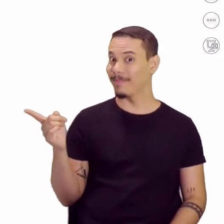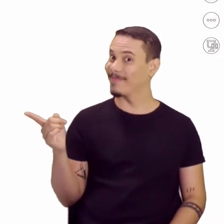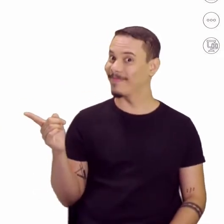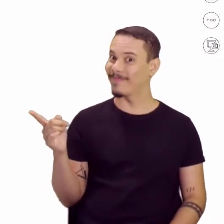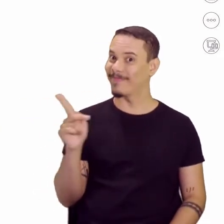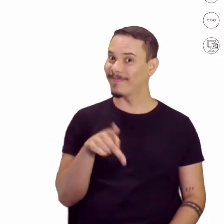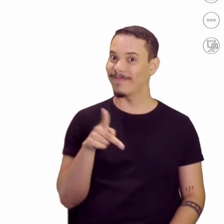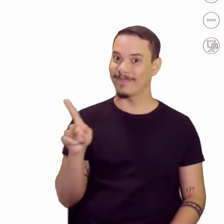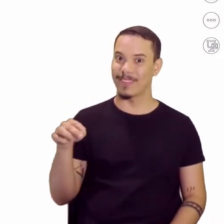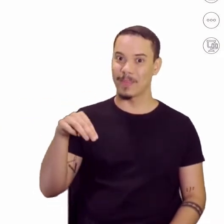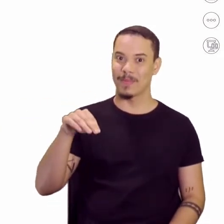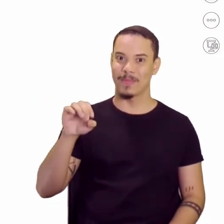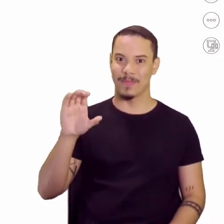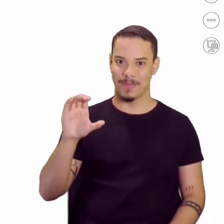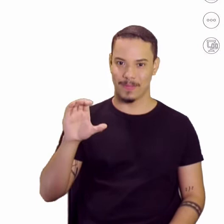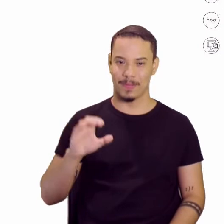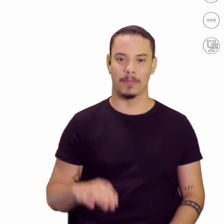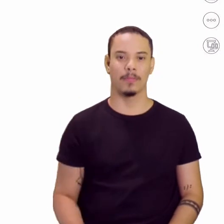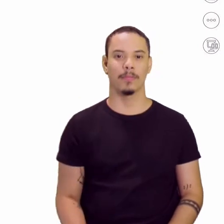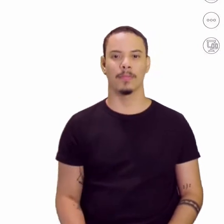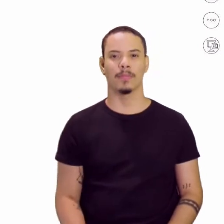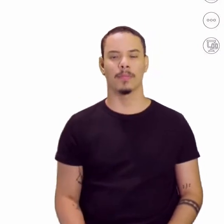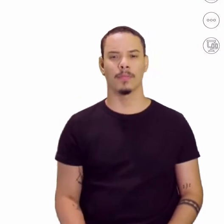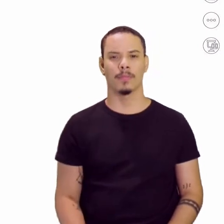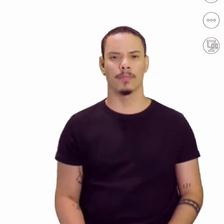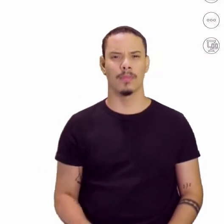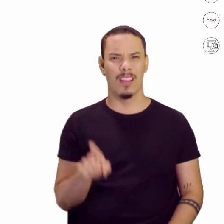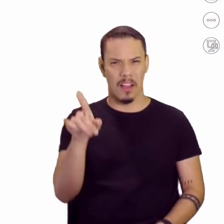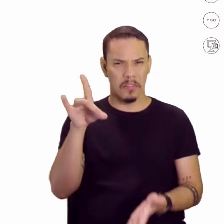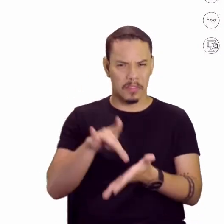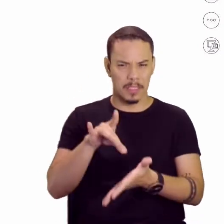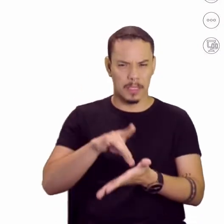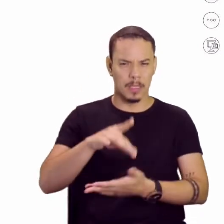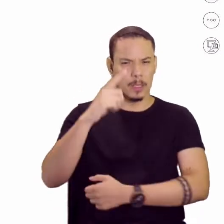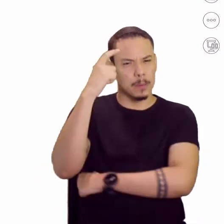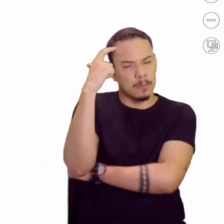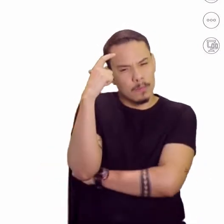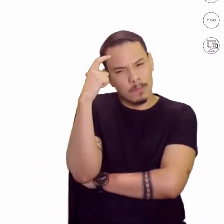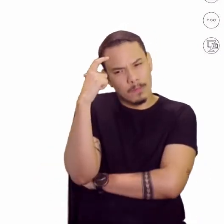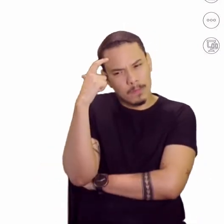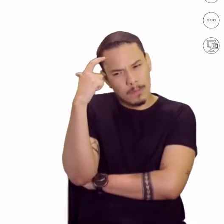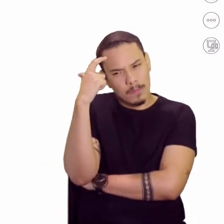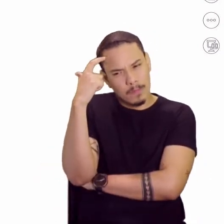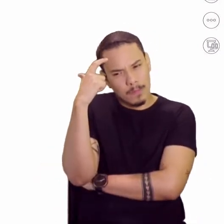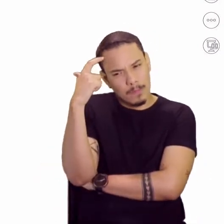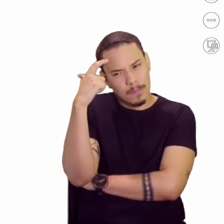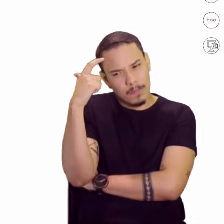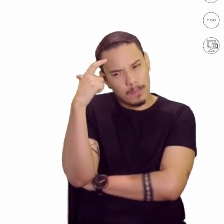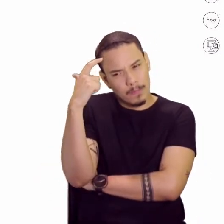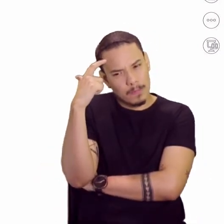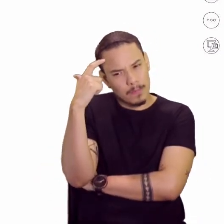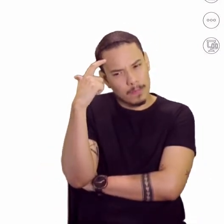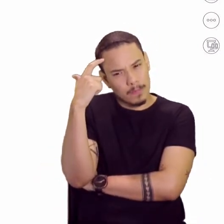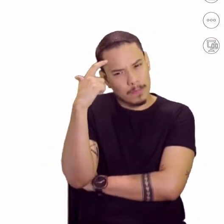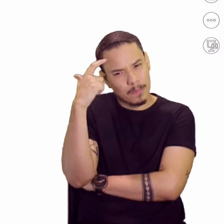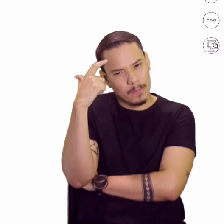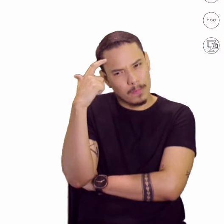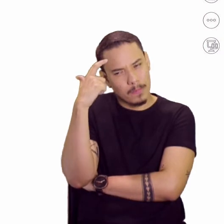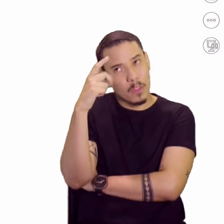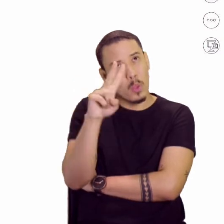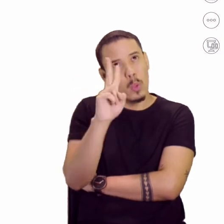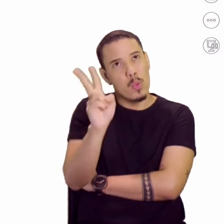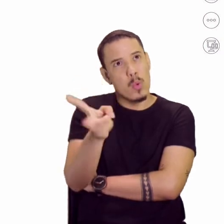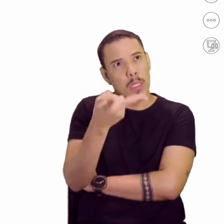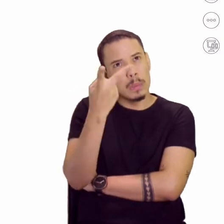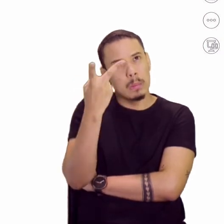professor Mac. Vamos ver o questionamento dele ali. Será que isso é verdade? A 2000 questão de anos sem ser chegar... questionado,